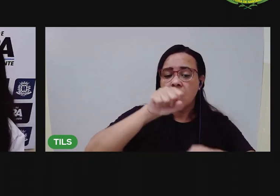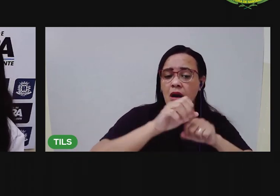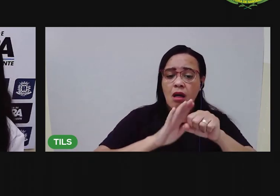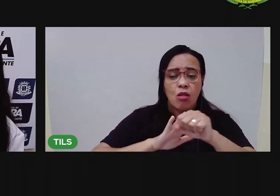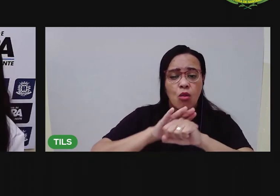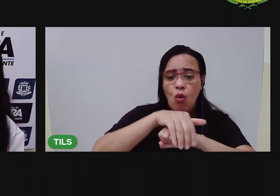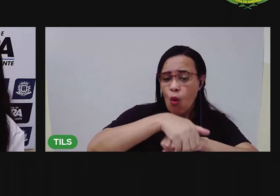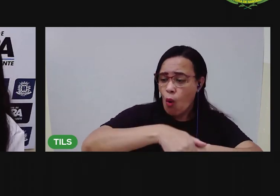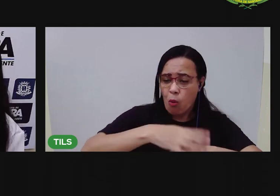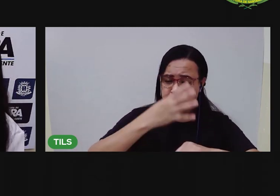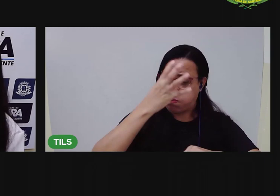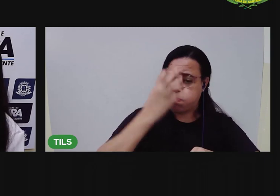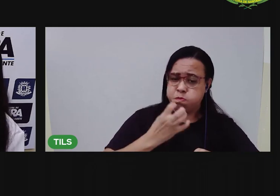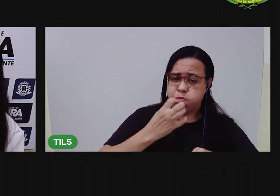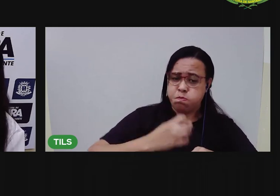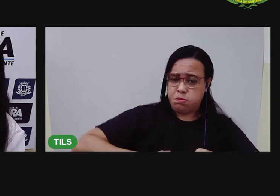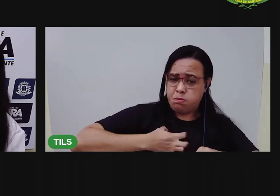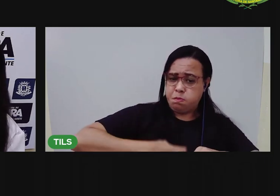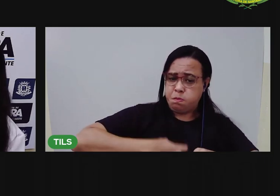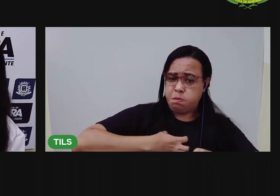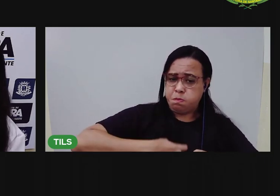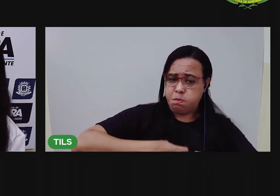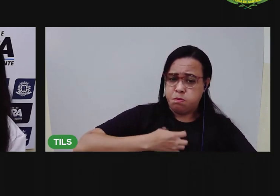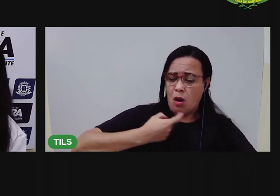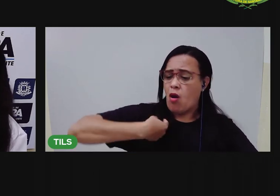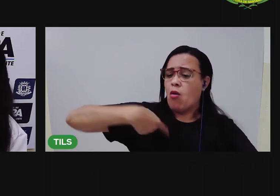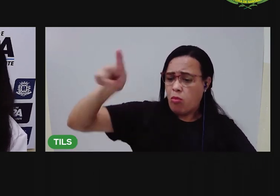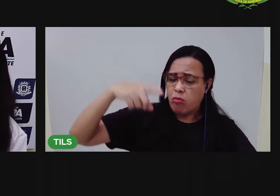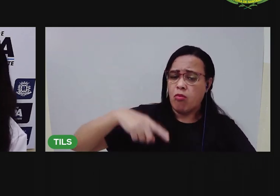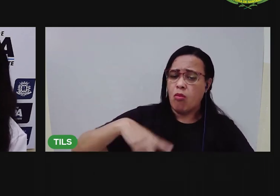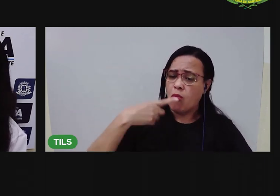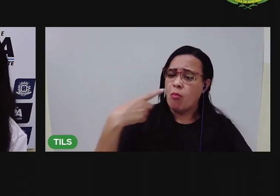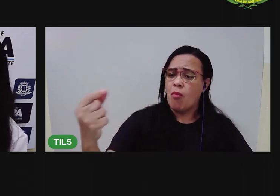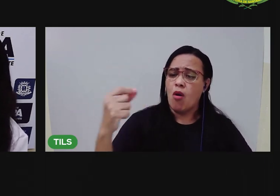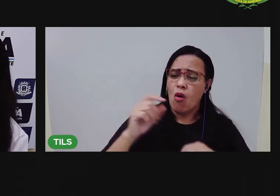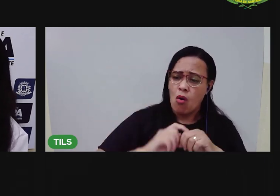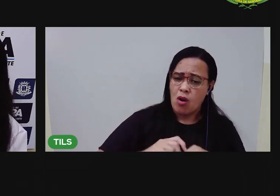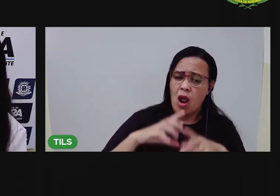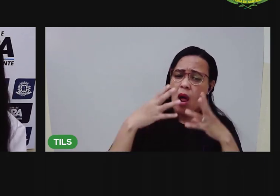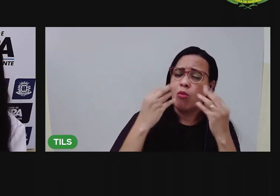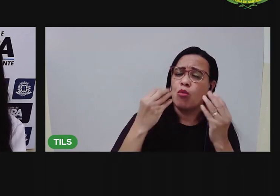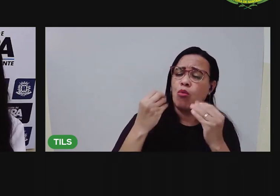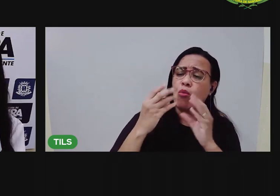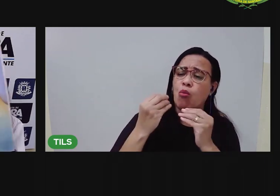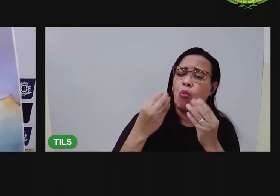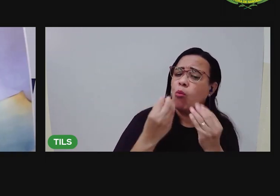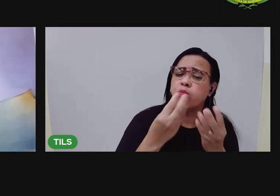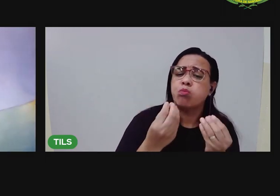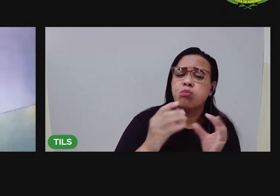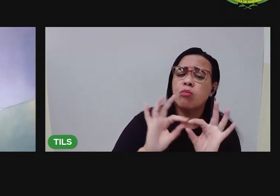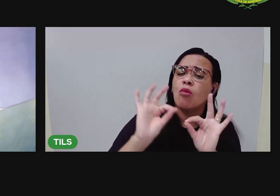chateado, emburrado, ele disse: Vou embora para muito, muito longe daqui.